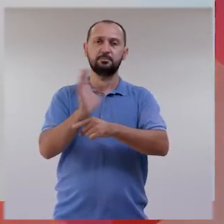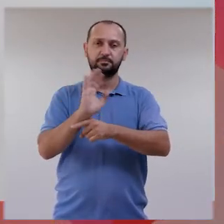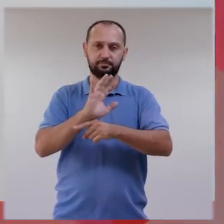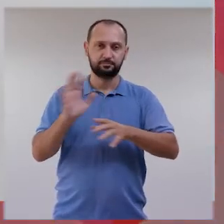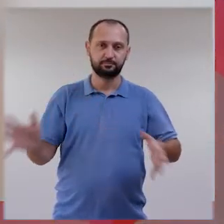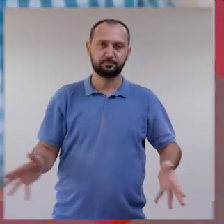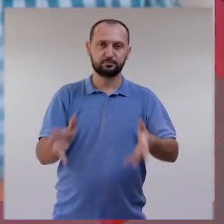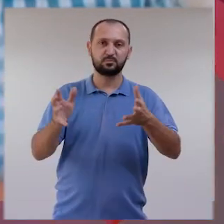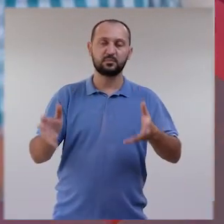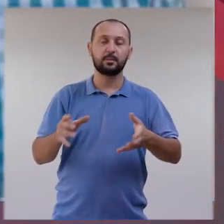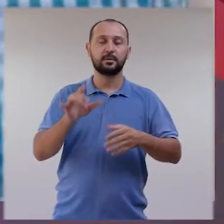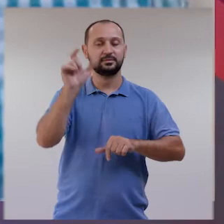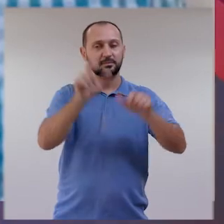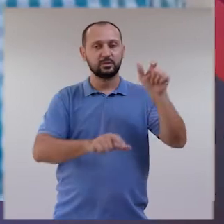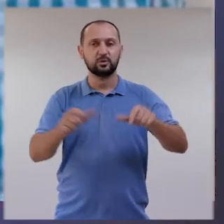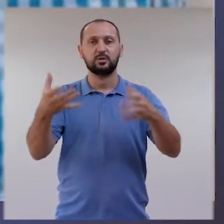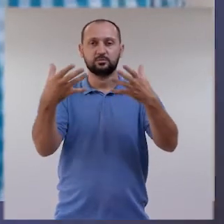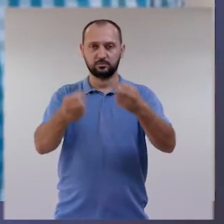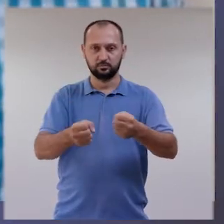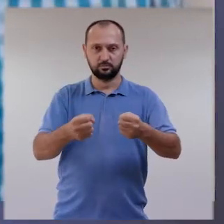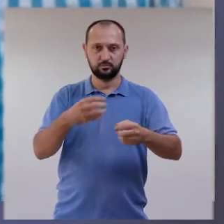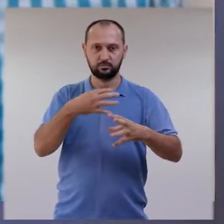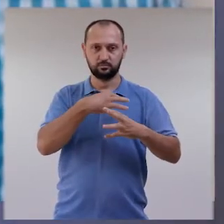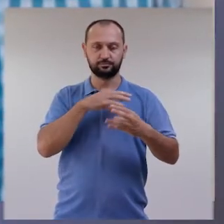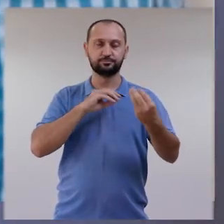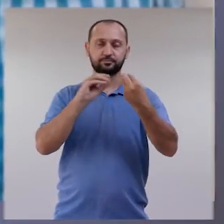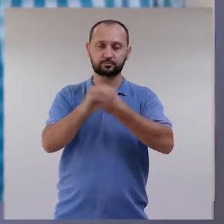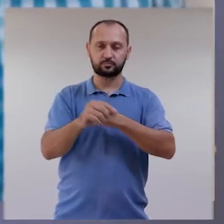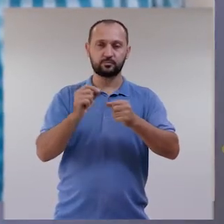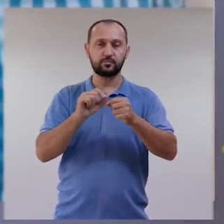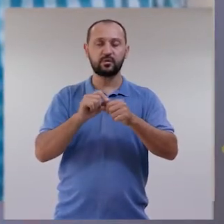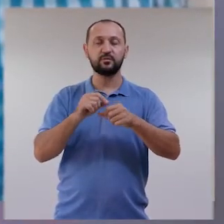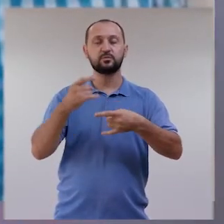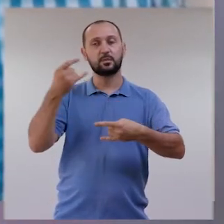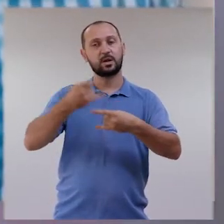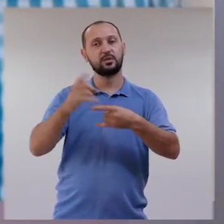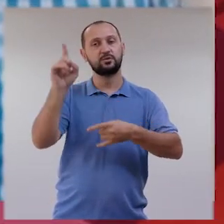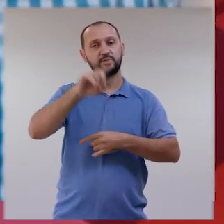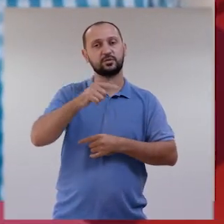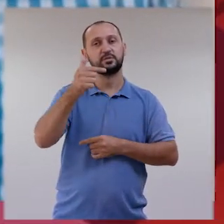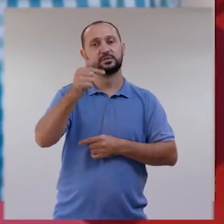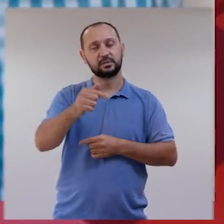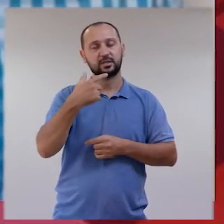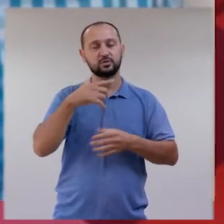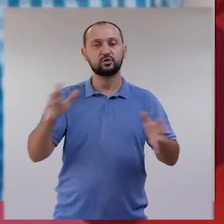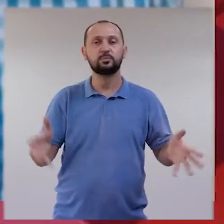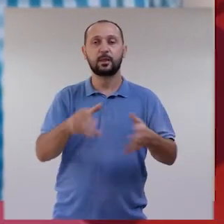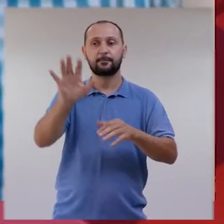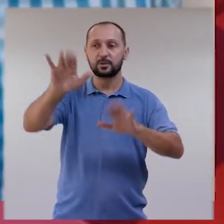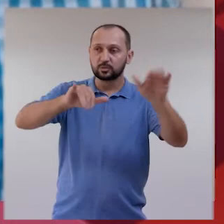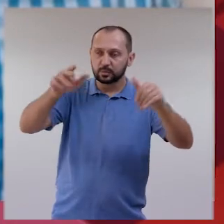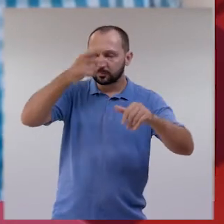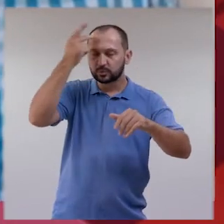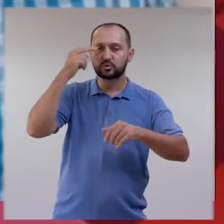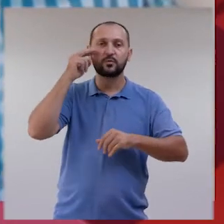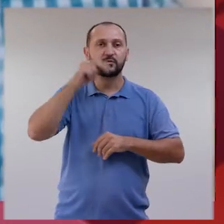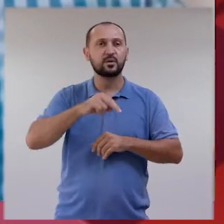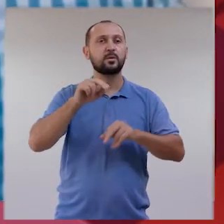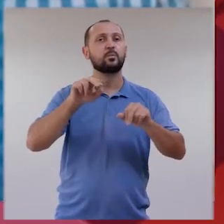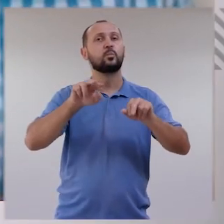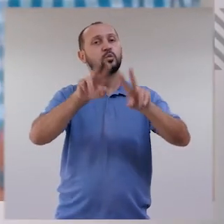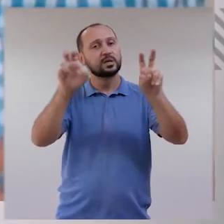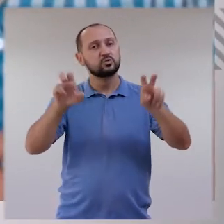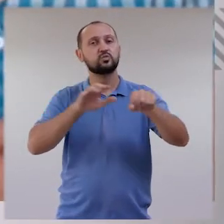campanhas, vídeos de incentivo à doação, a gente vai fazer uma live dia 27, estimulando as pessoas a